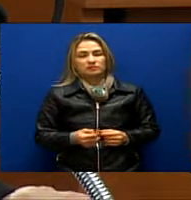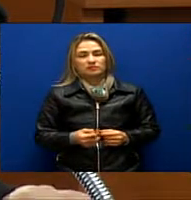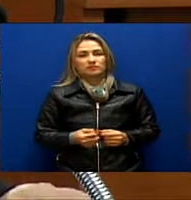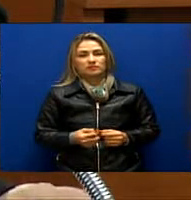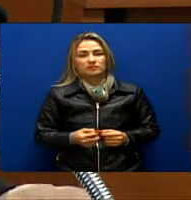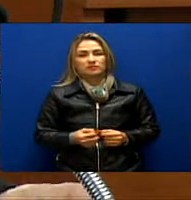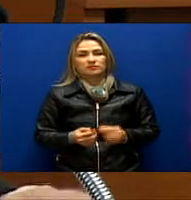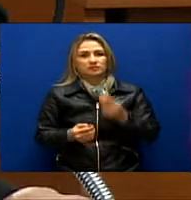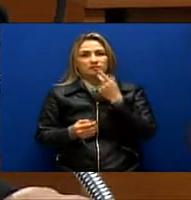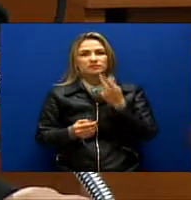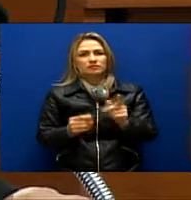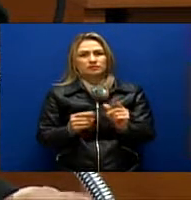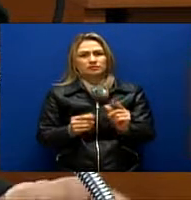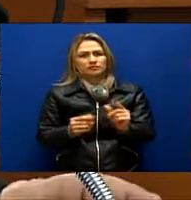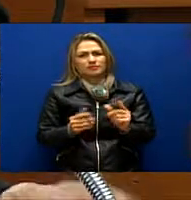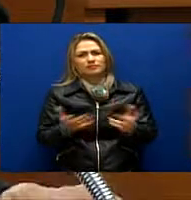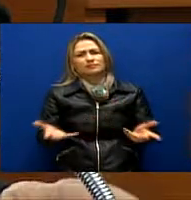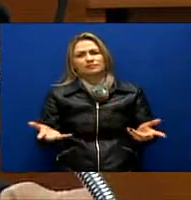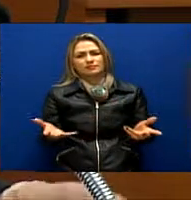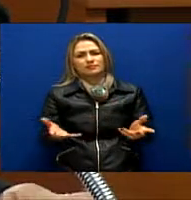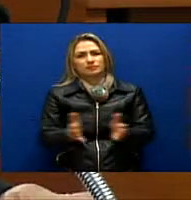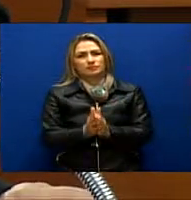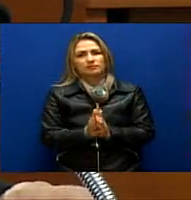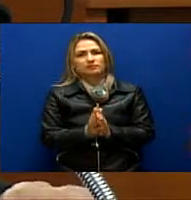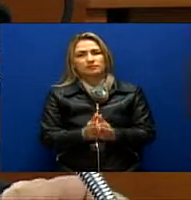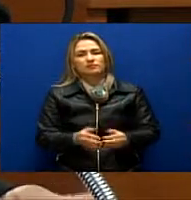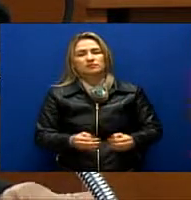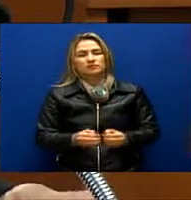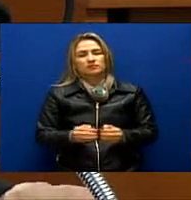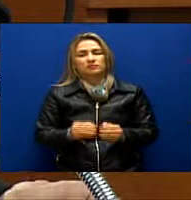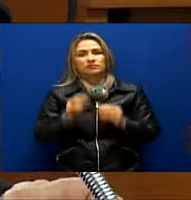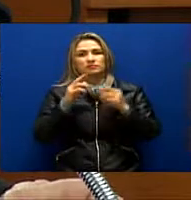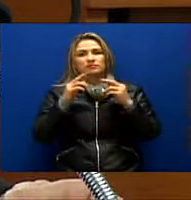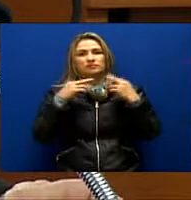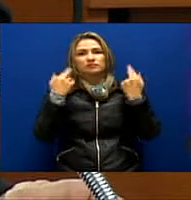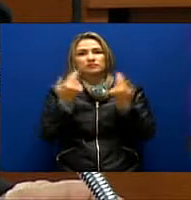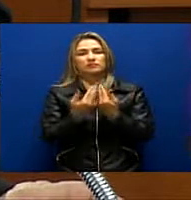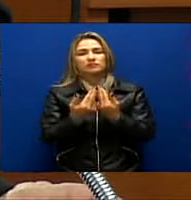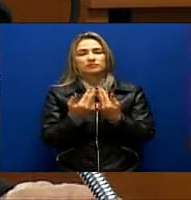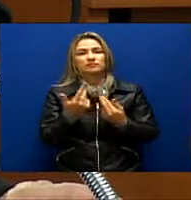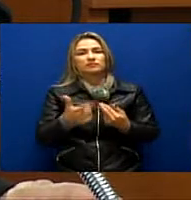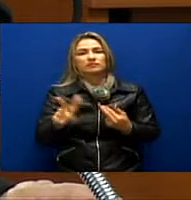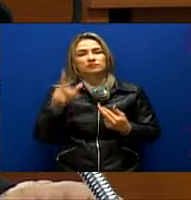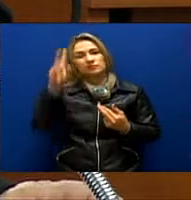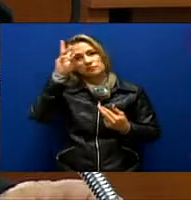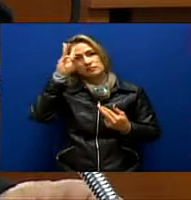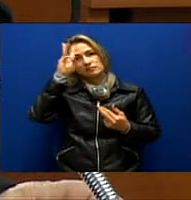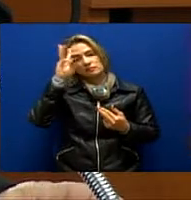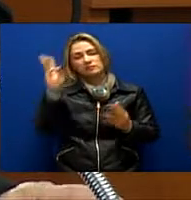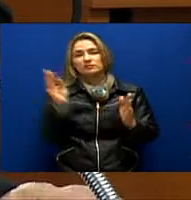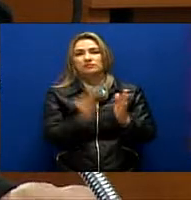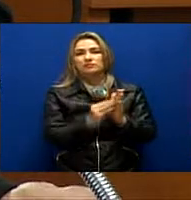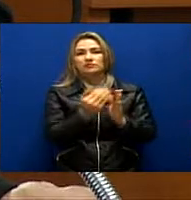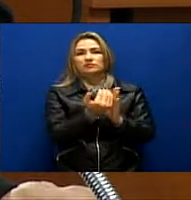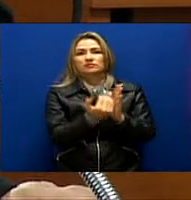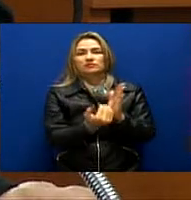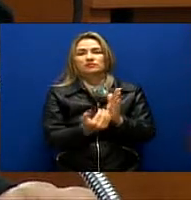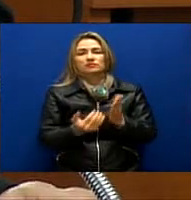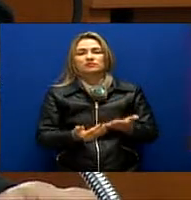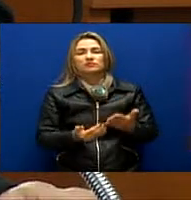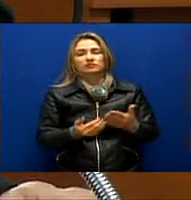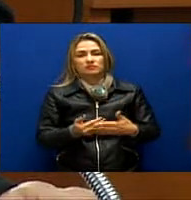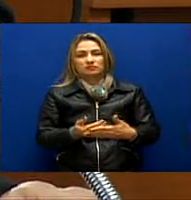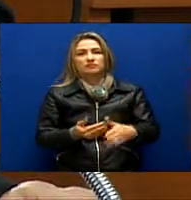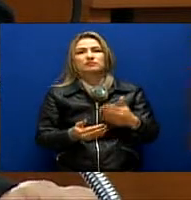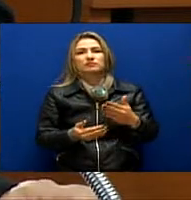Deixa eu falar um pouco. Se você puder pautar na próxima sessão, eu pediria... Porque o pastor Apolo já dá o parecer,